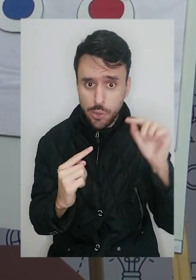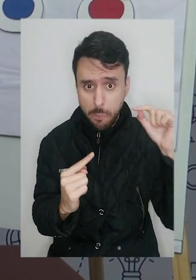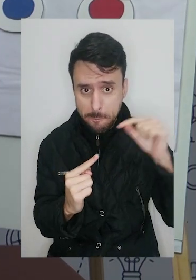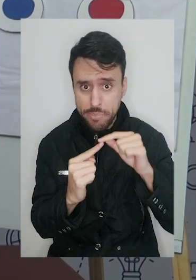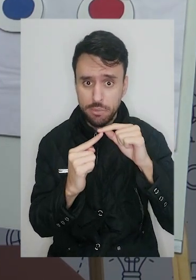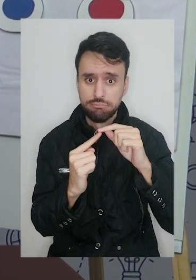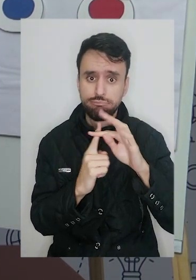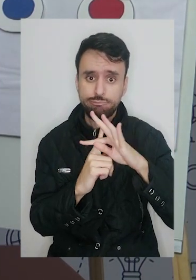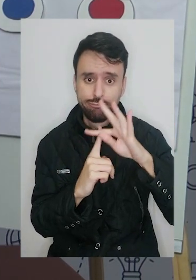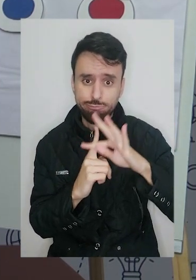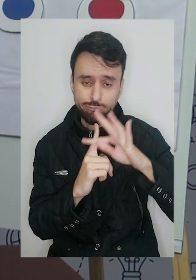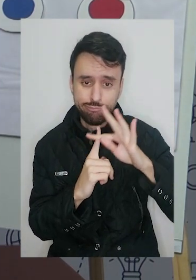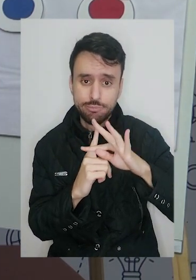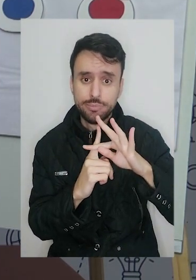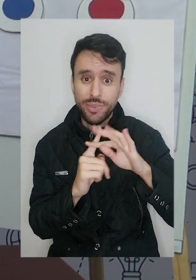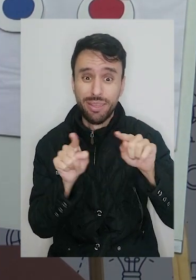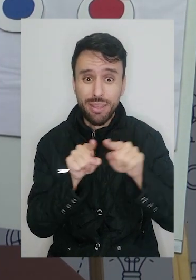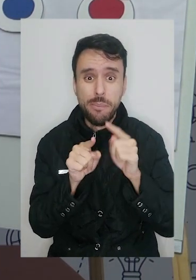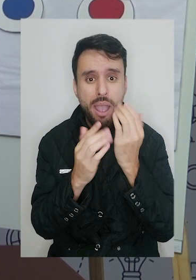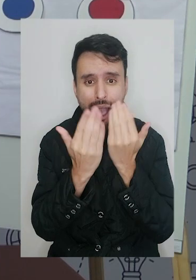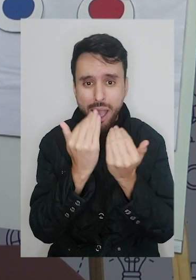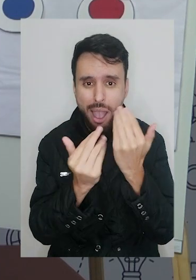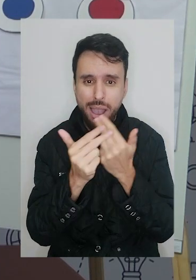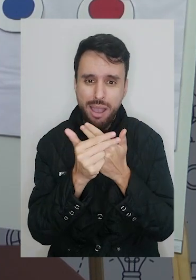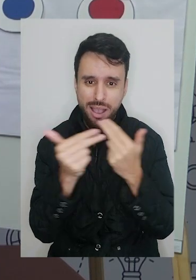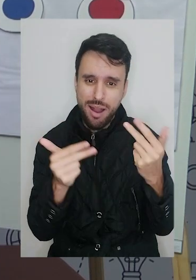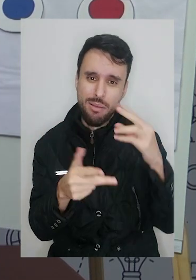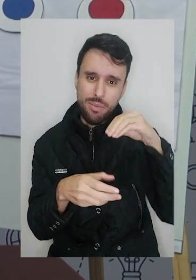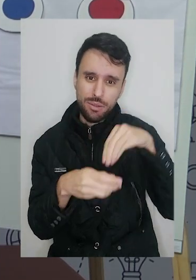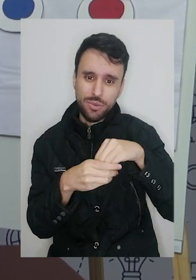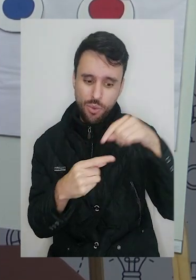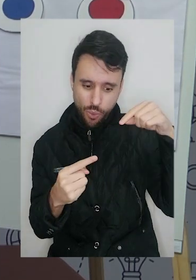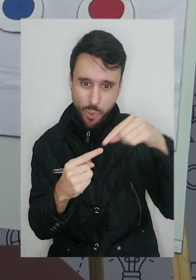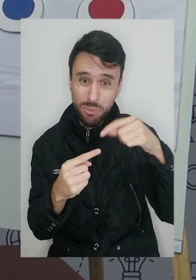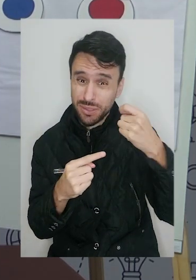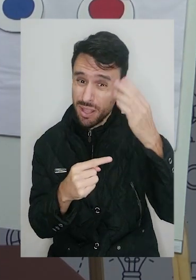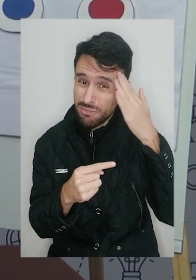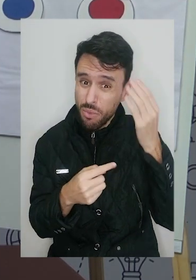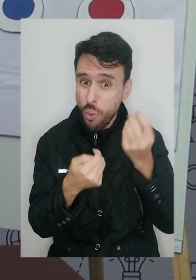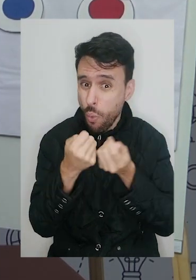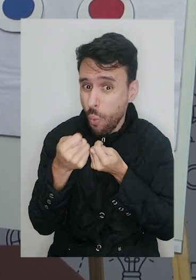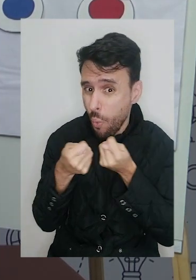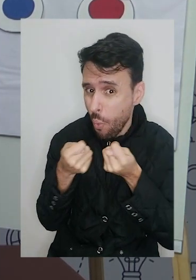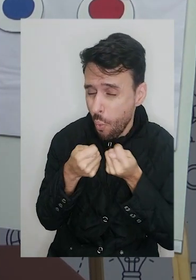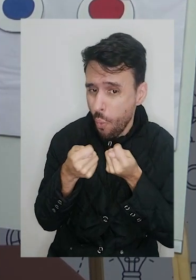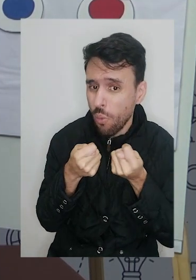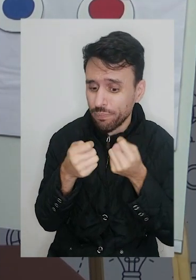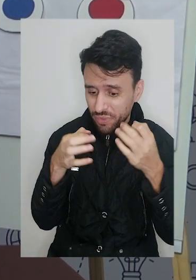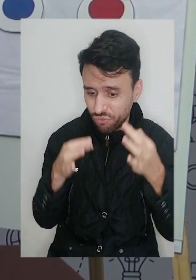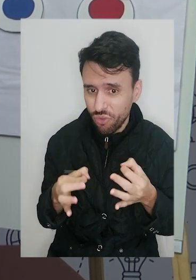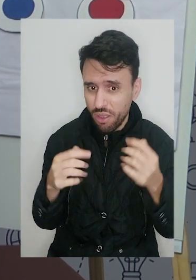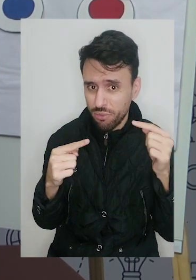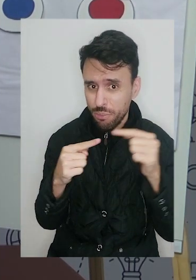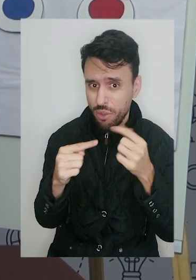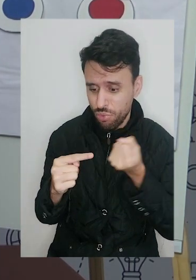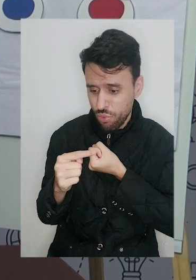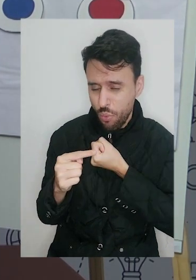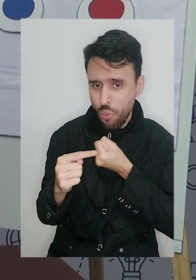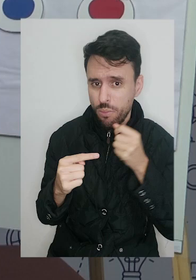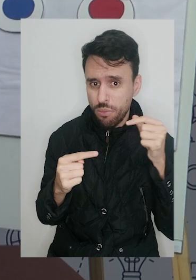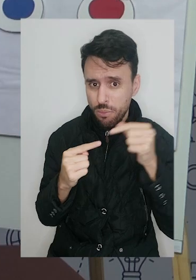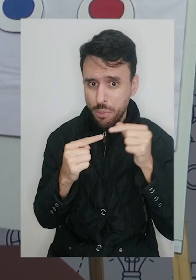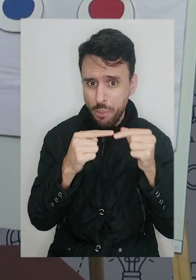da temperatura. Até para os alimentos, a gente precisa saber a temperatura correta, até no